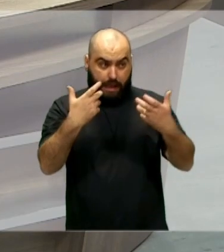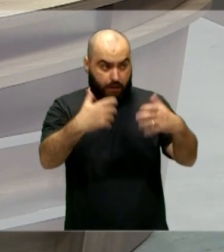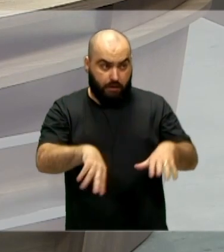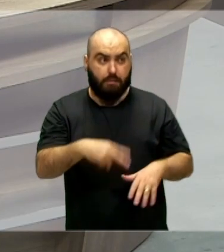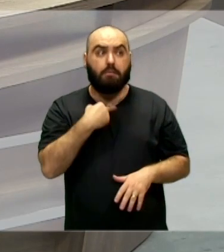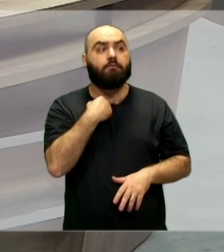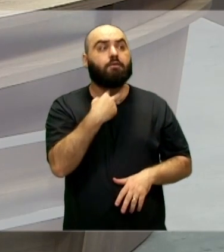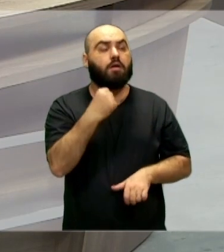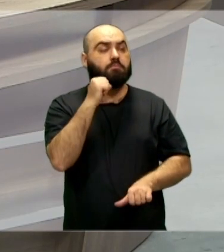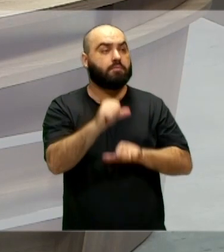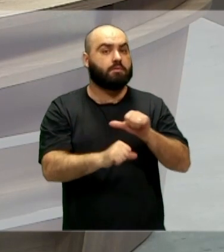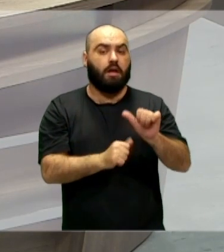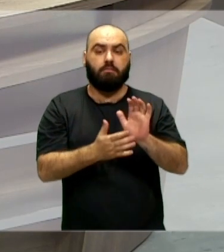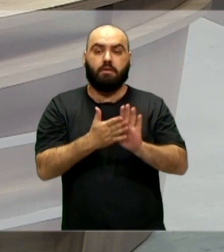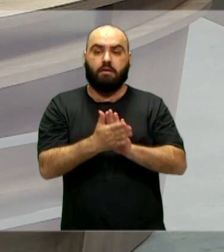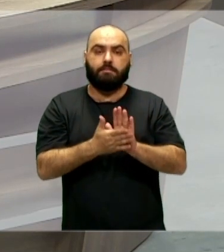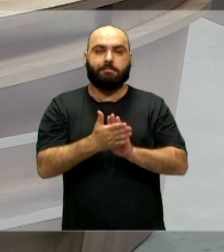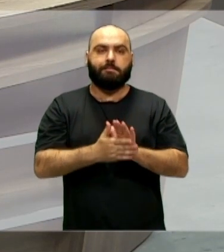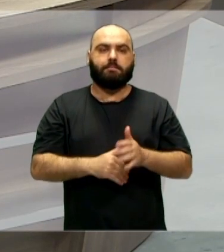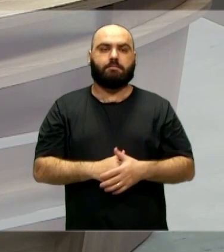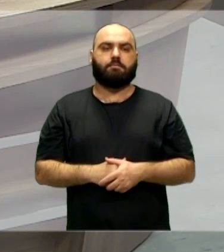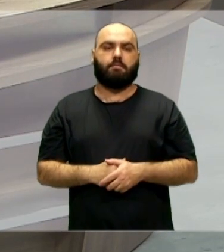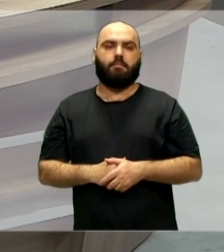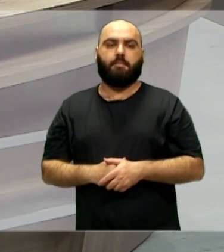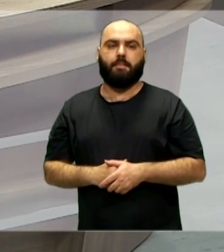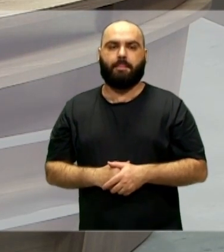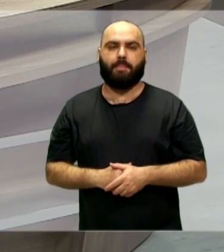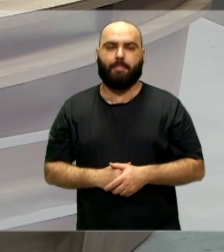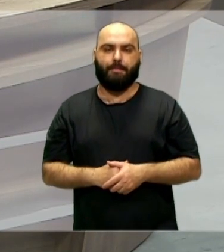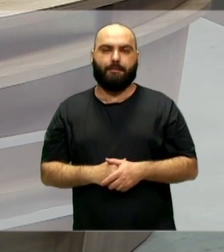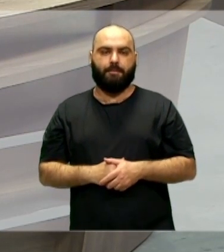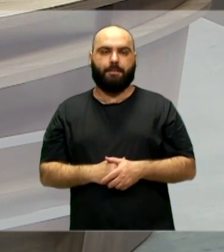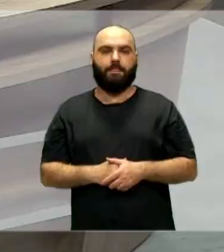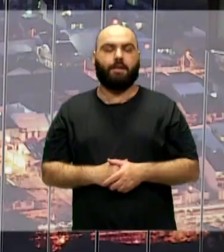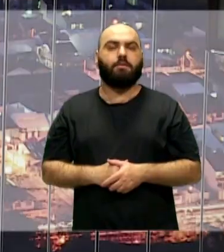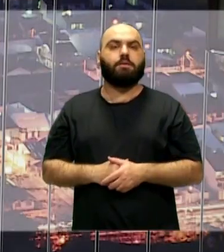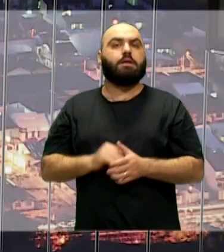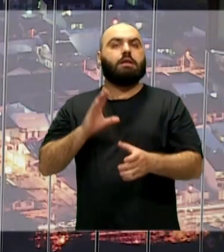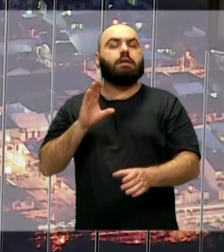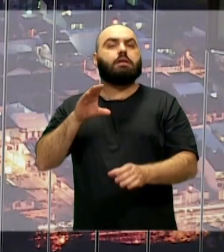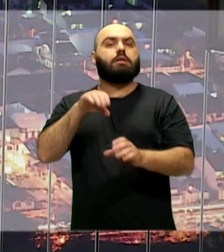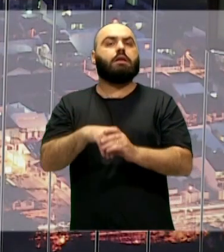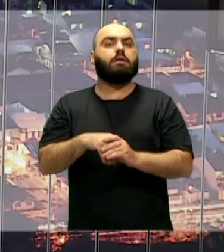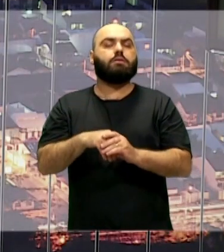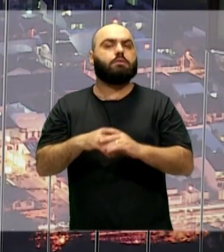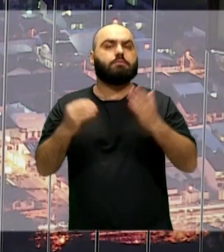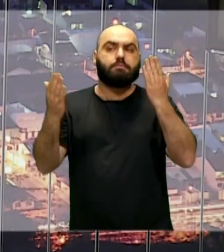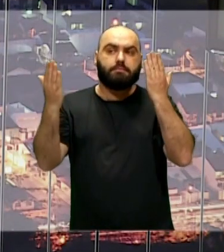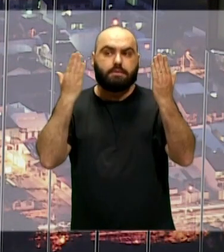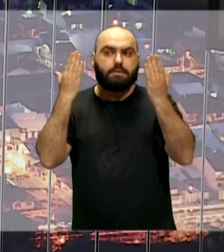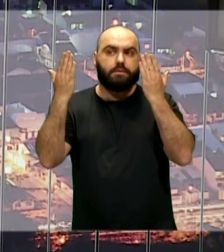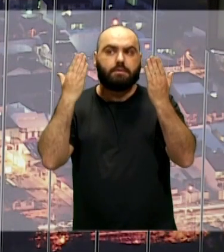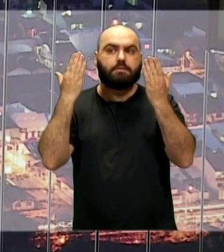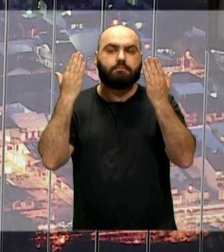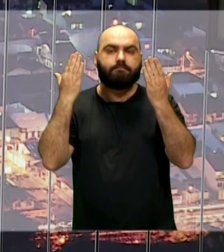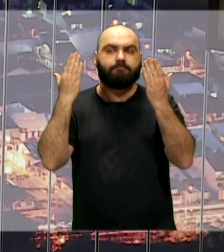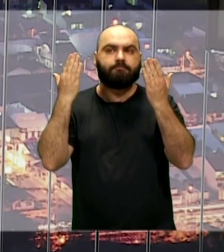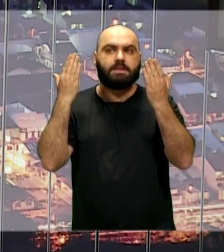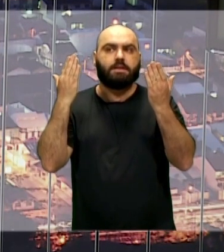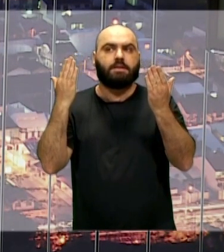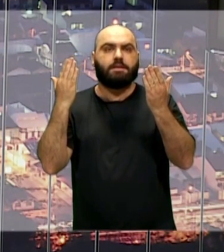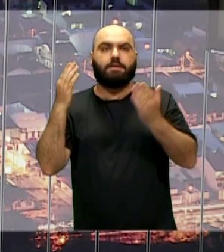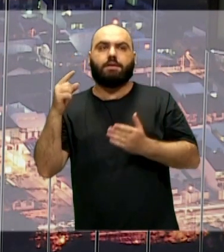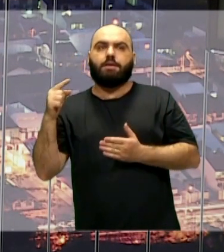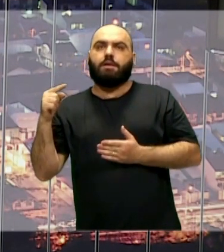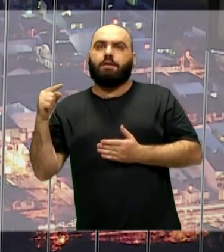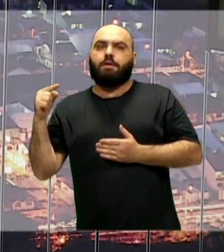eu vou perguntar, tu, no teu dia a dia, dentro da psicologia, o teu foco de